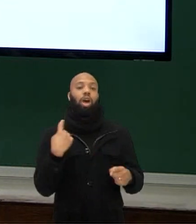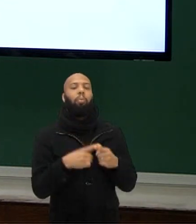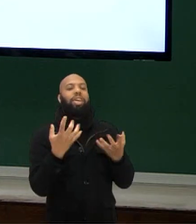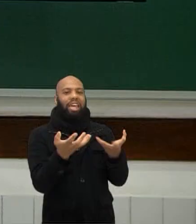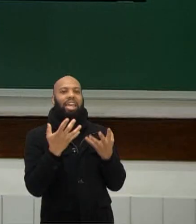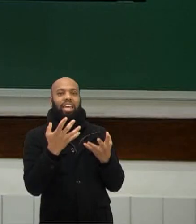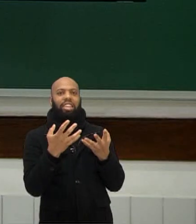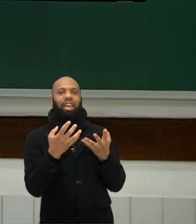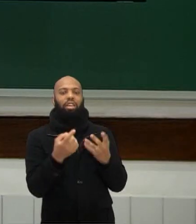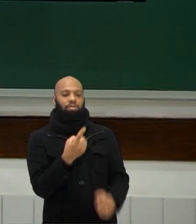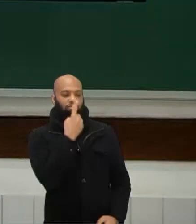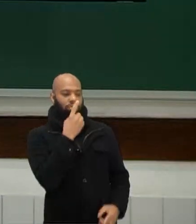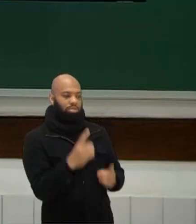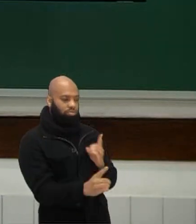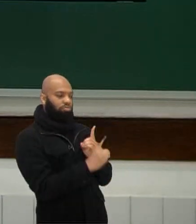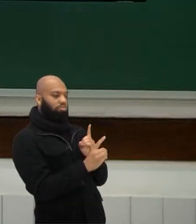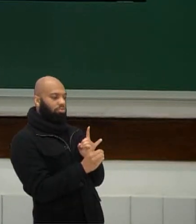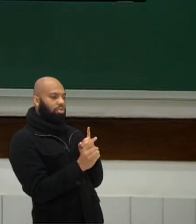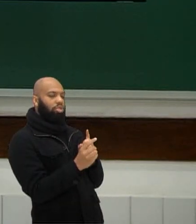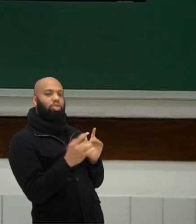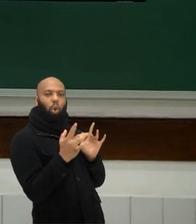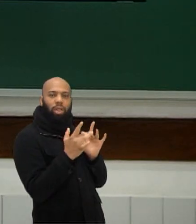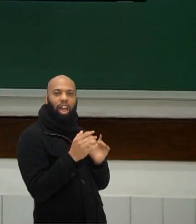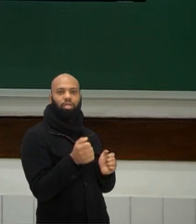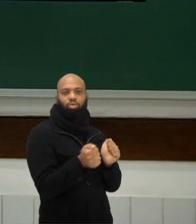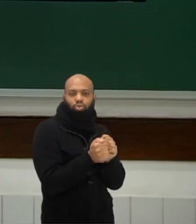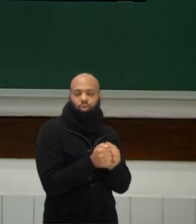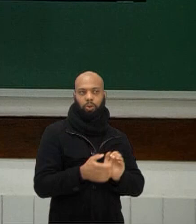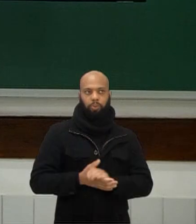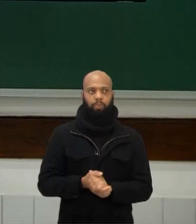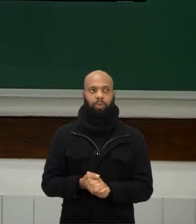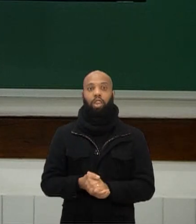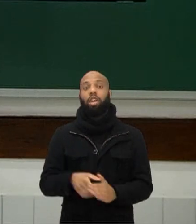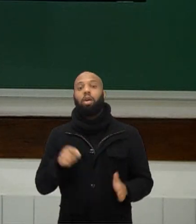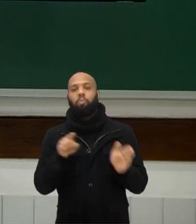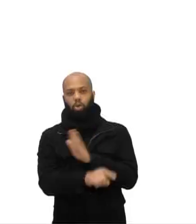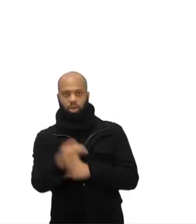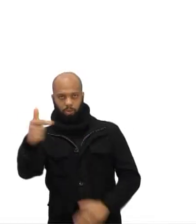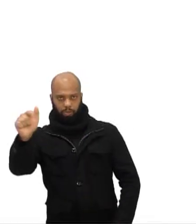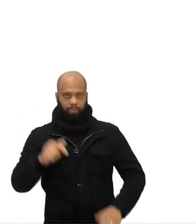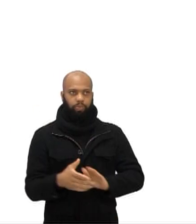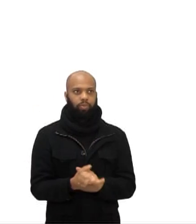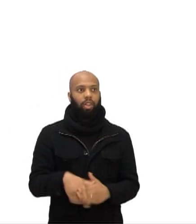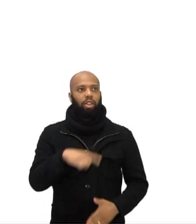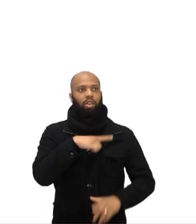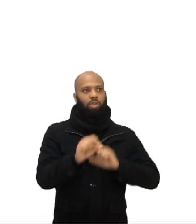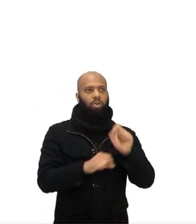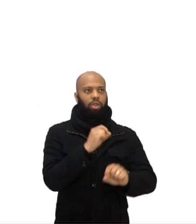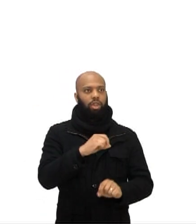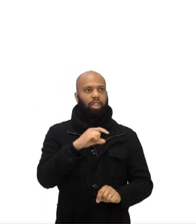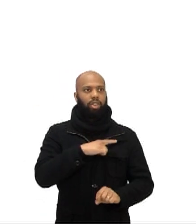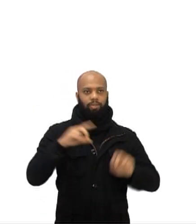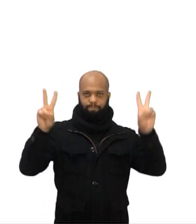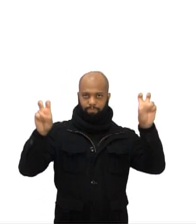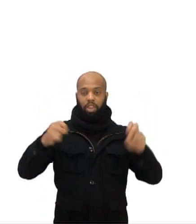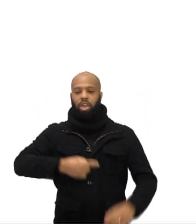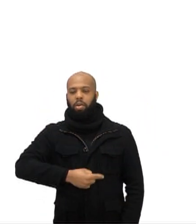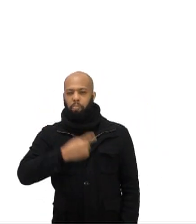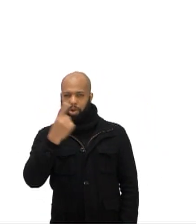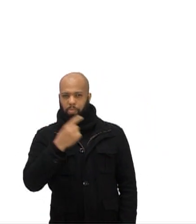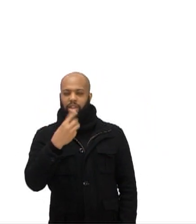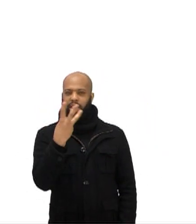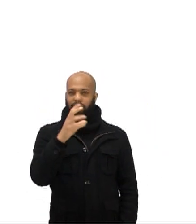aproximação entre locutor e interlocutor. Mais um exercício. Nós temos, primeiras 30